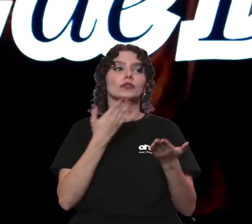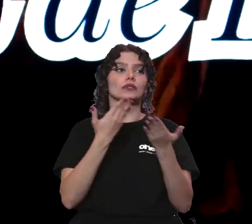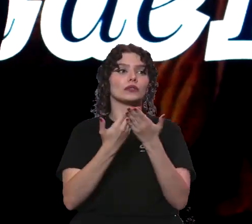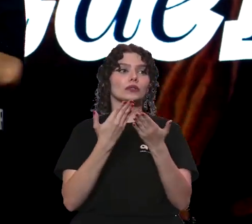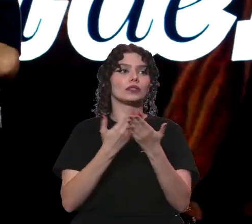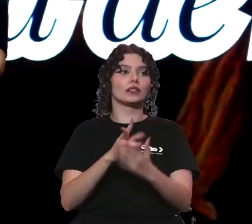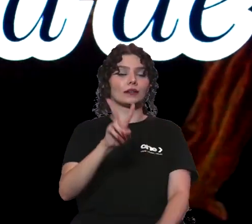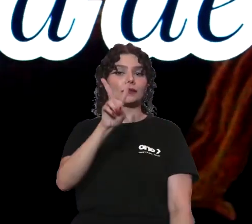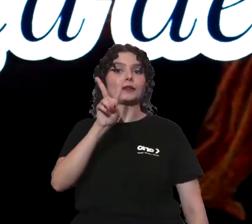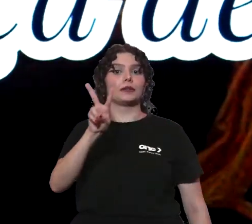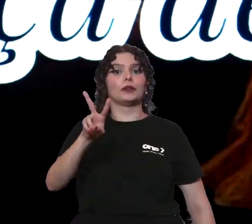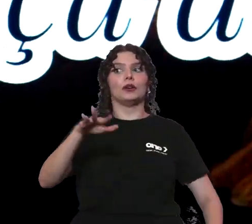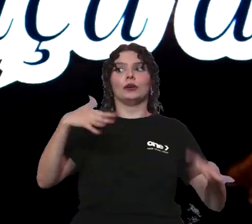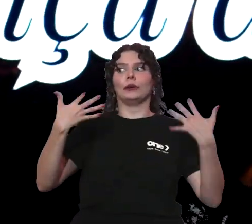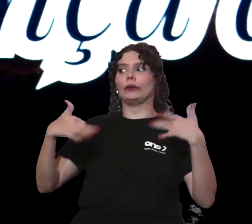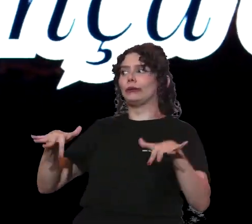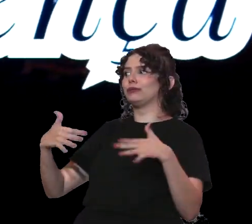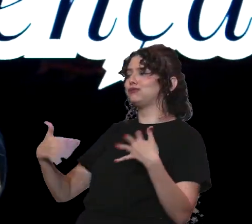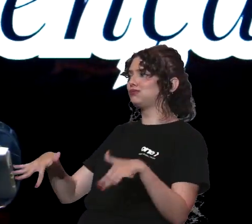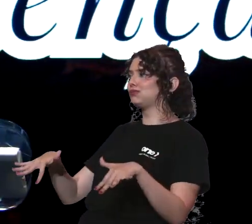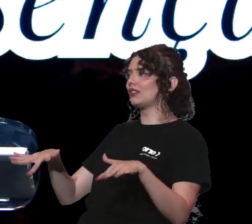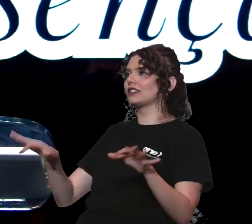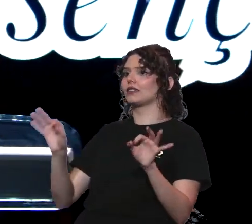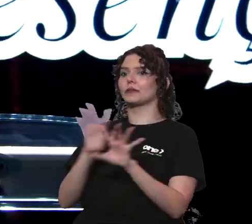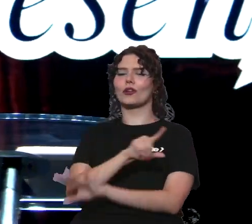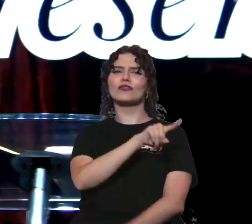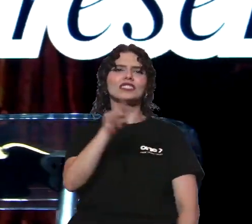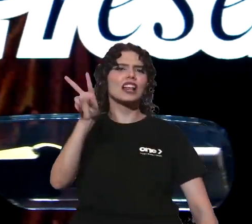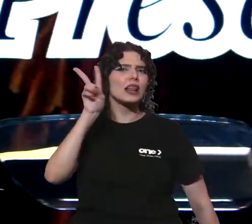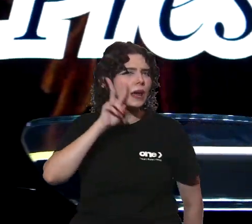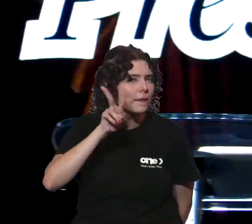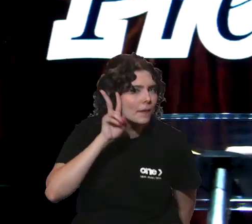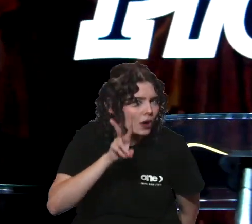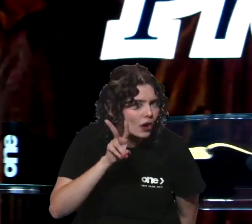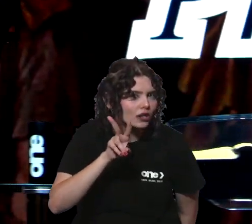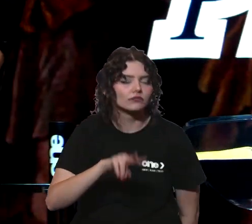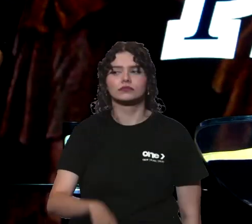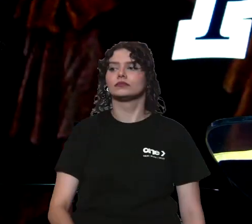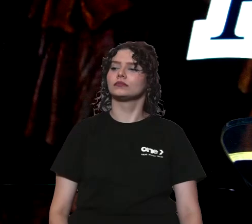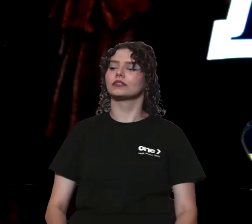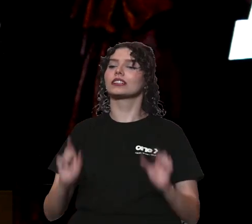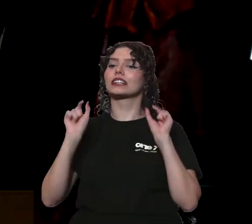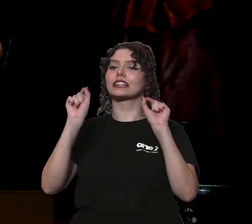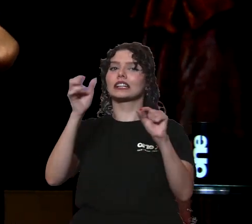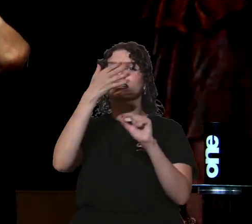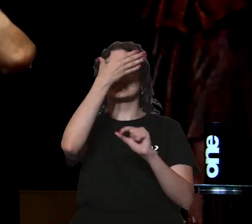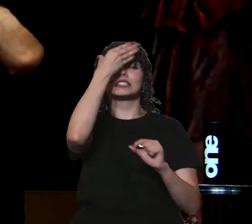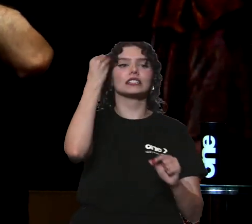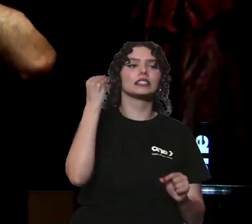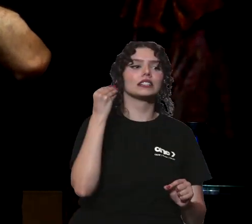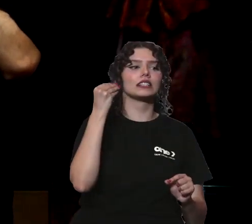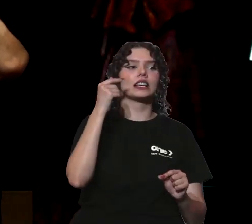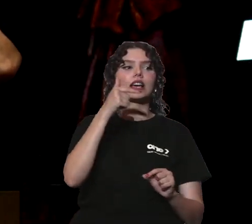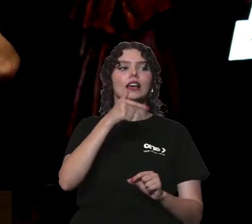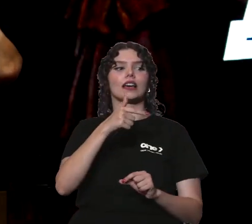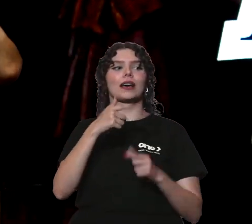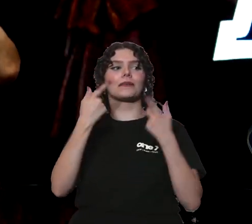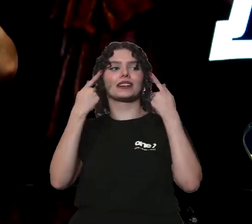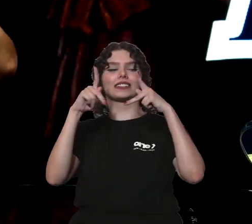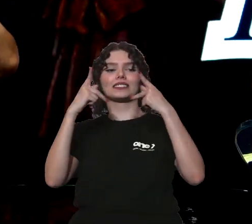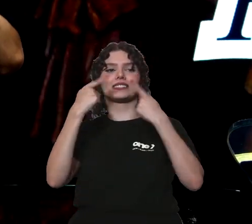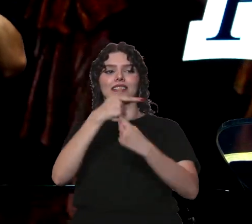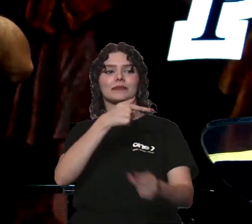2. Ufa, resumi para te lembrar. Você lembrou? Quem tinha esquecido a mensagem de semana passada? Pode ser